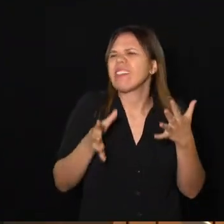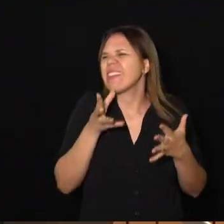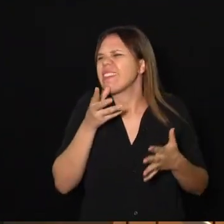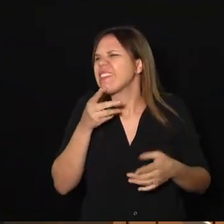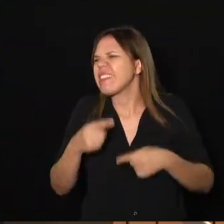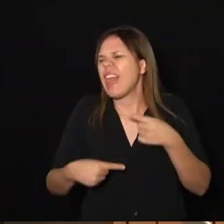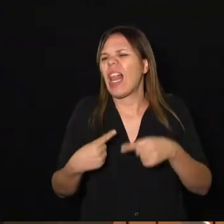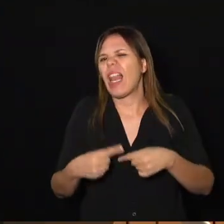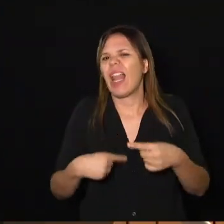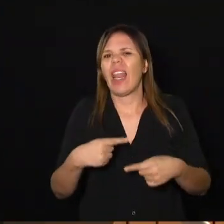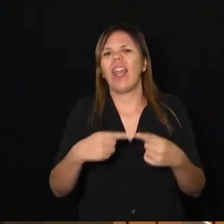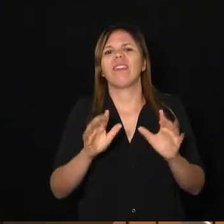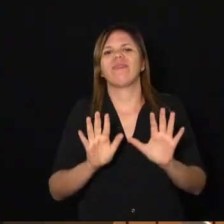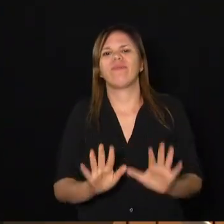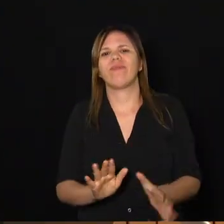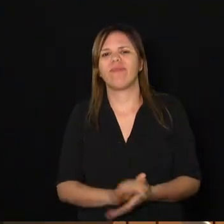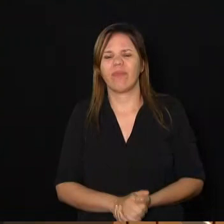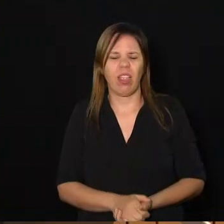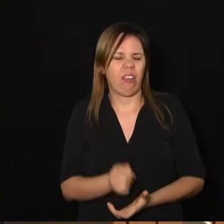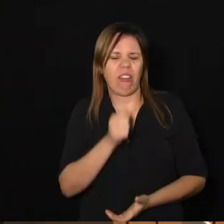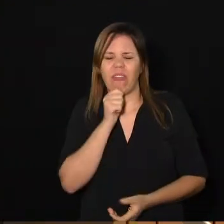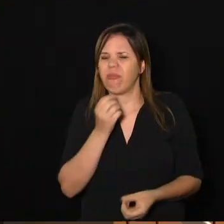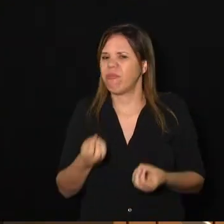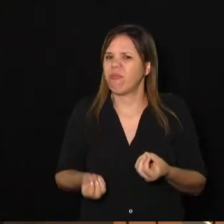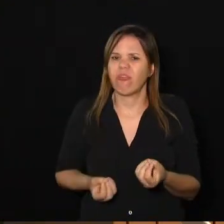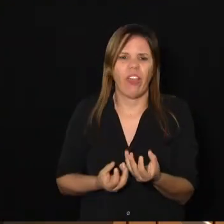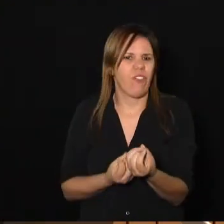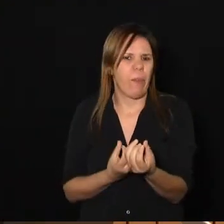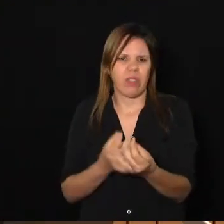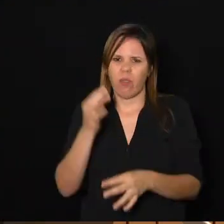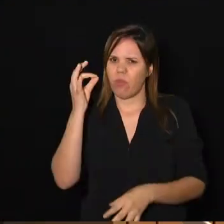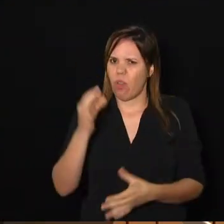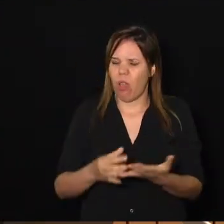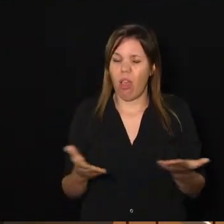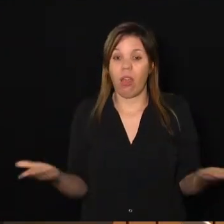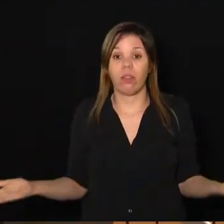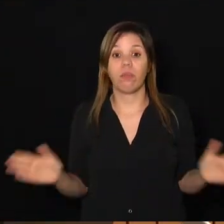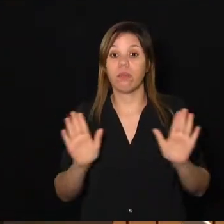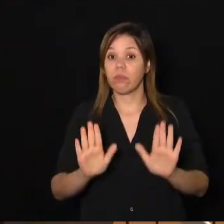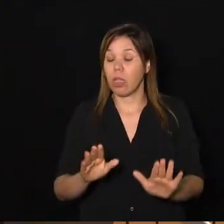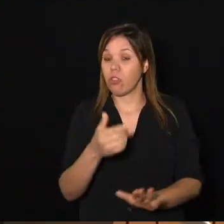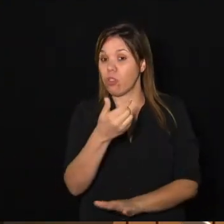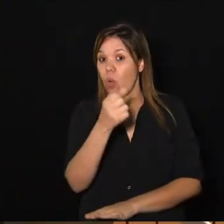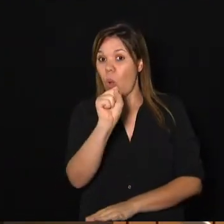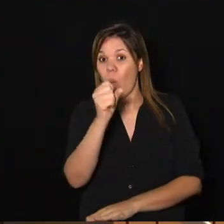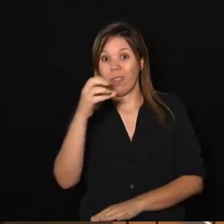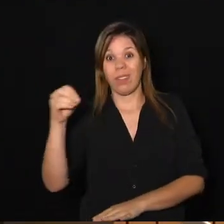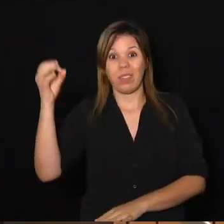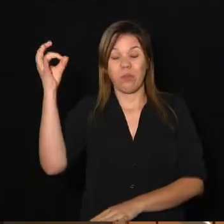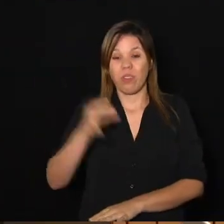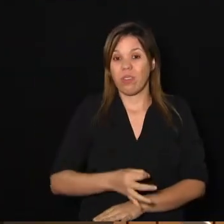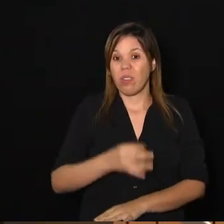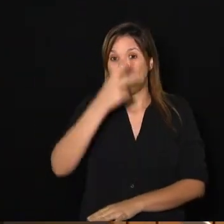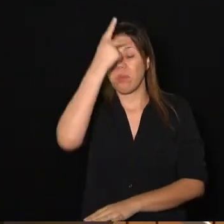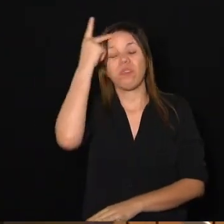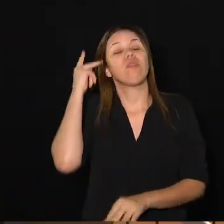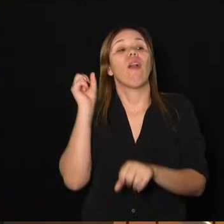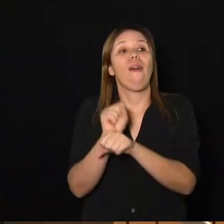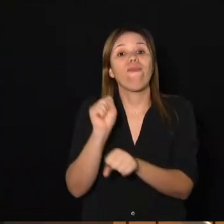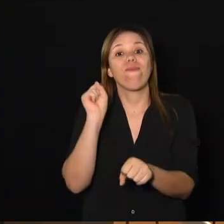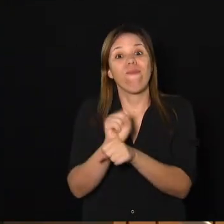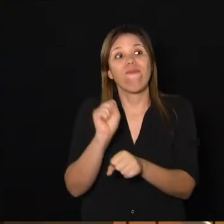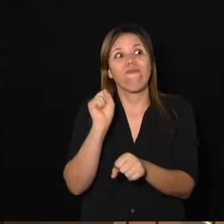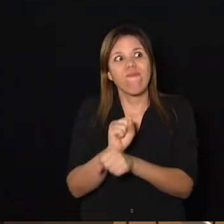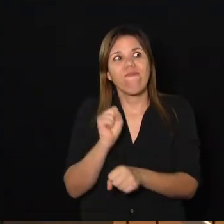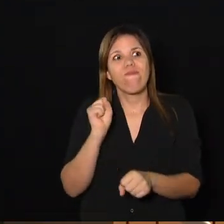sempre fazem para não dar a informação correta 80% das pessoas que hoje estão na fila de espera desses